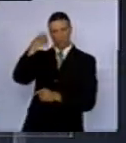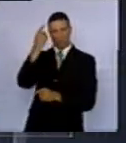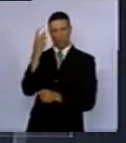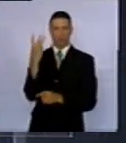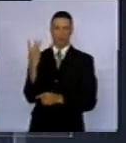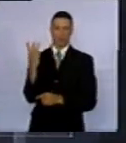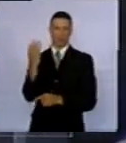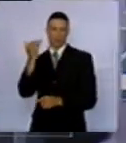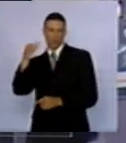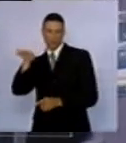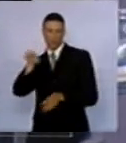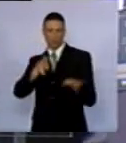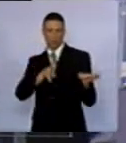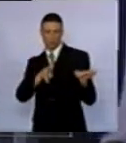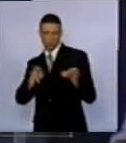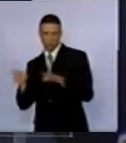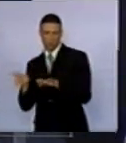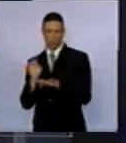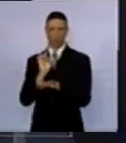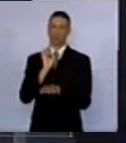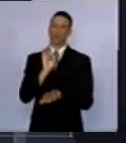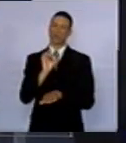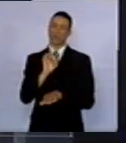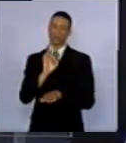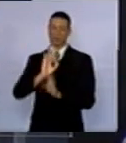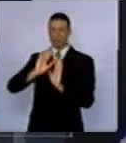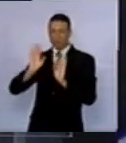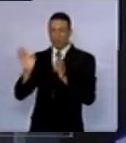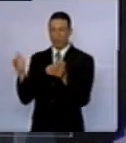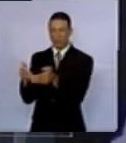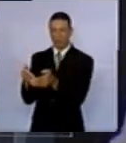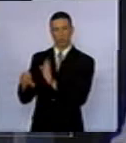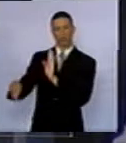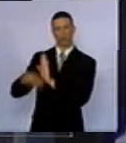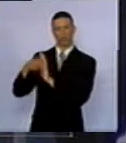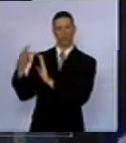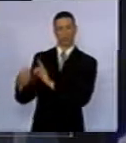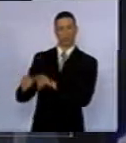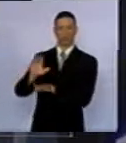conteúdo qualificado brasileiro, ou seja, dedicarão somente